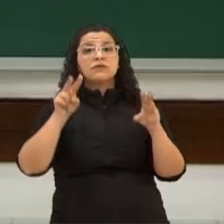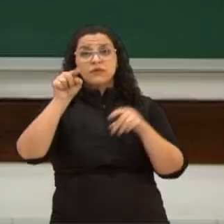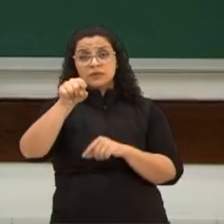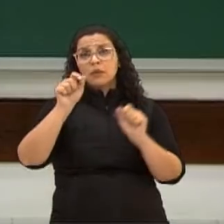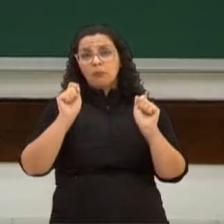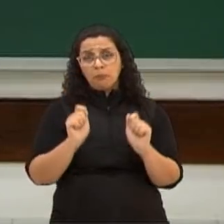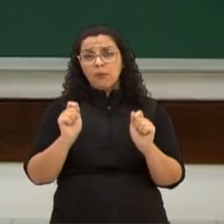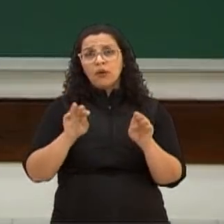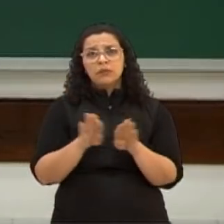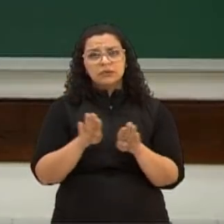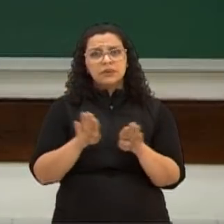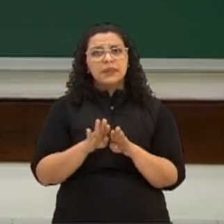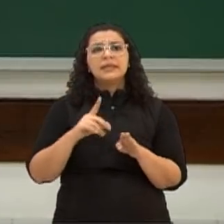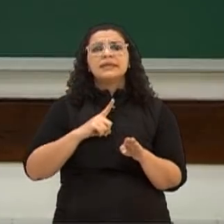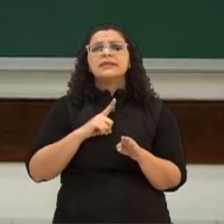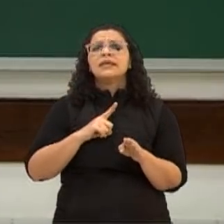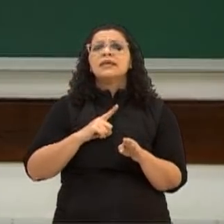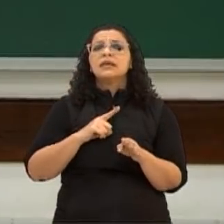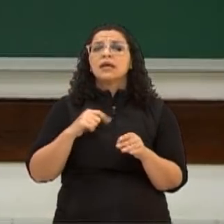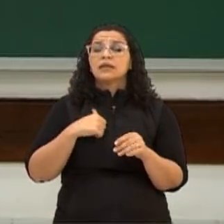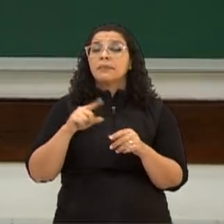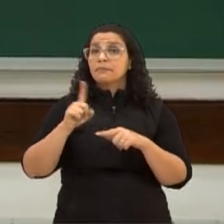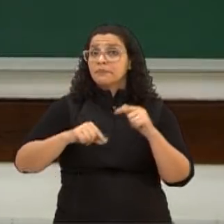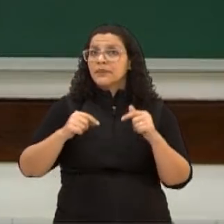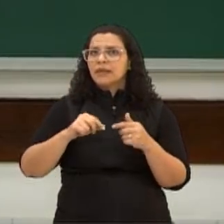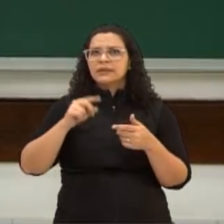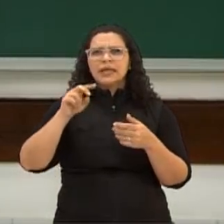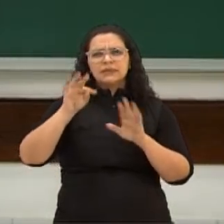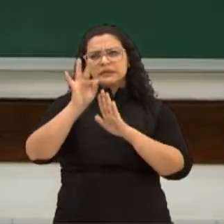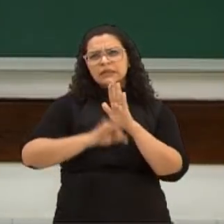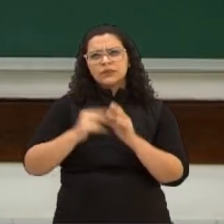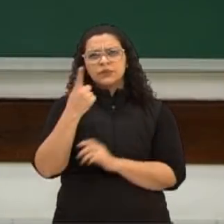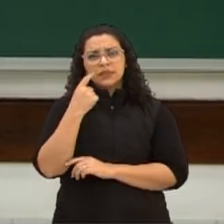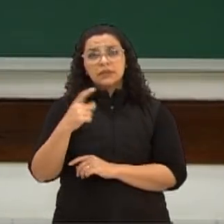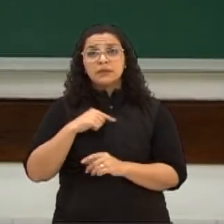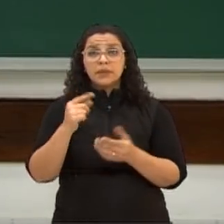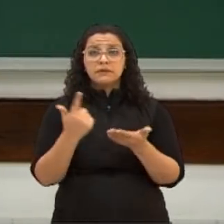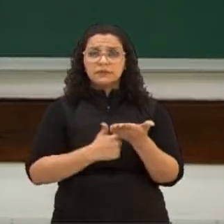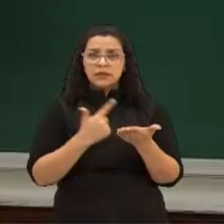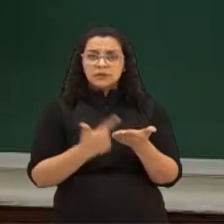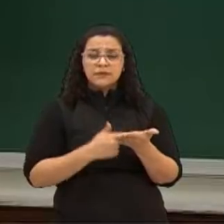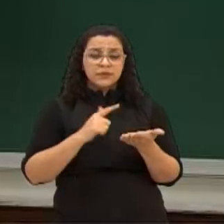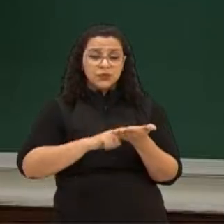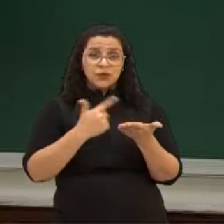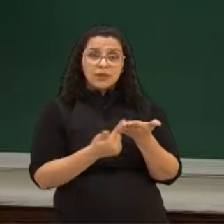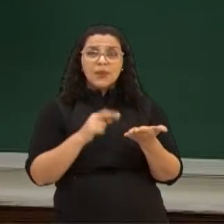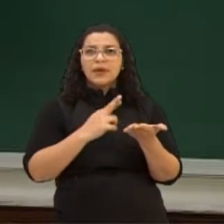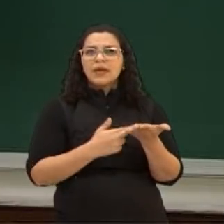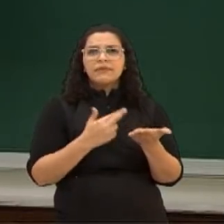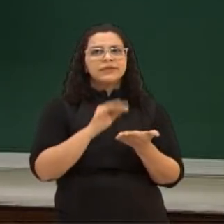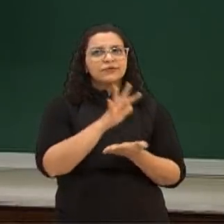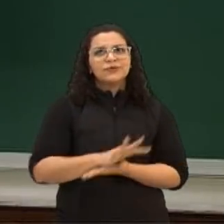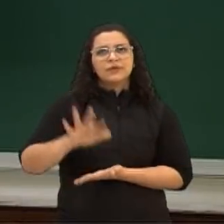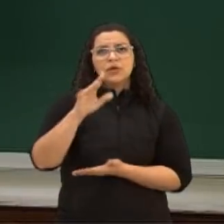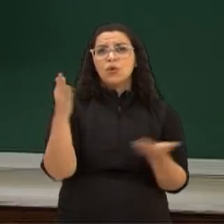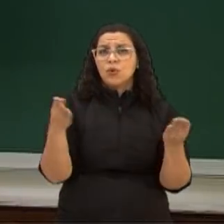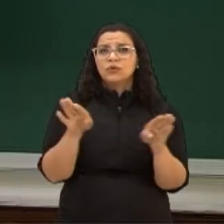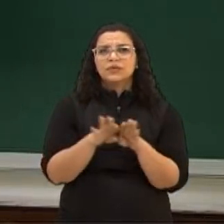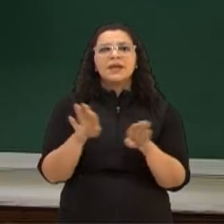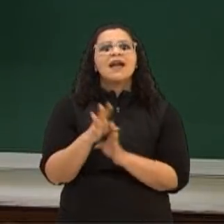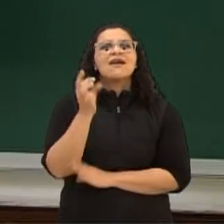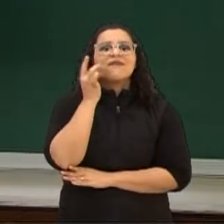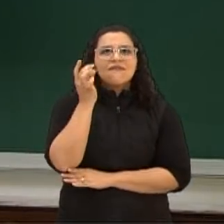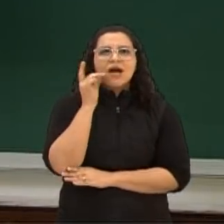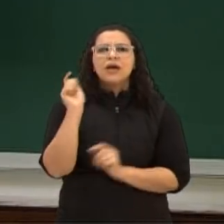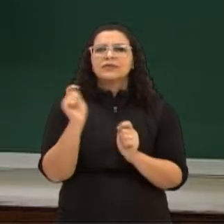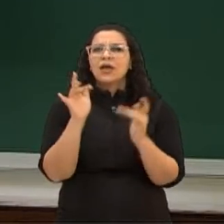super.abril.com.br, né? Revista super interessante, traz matérias bem interessantes, e jornais e revistas em geral. Hoje já fica mais